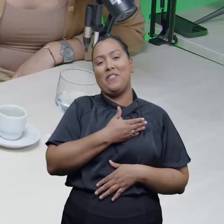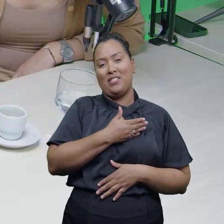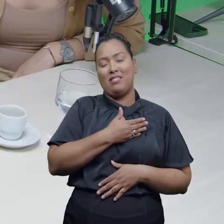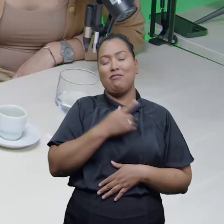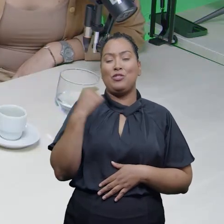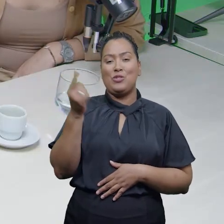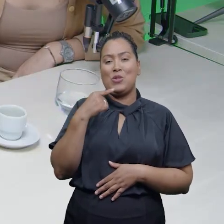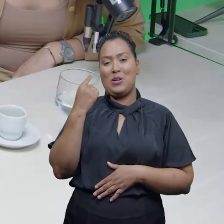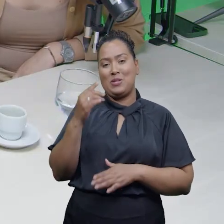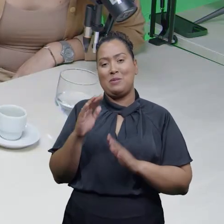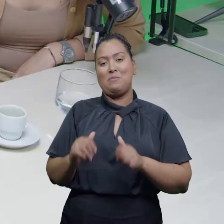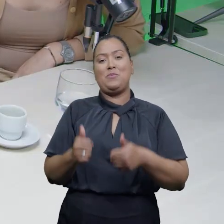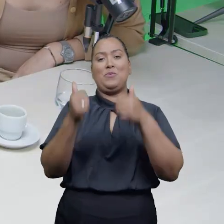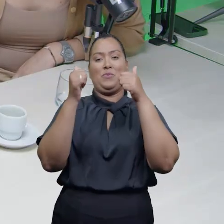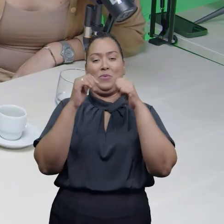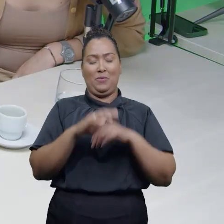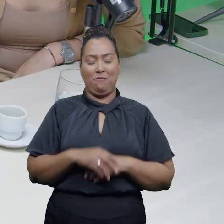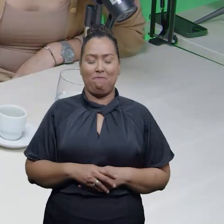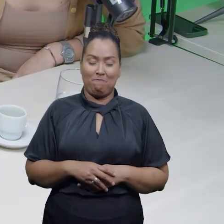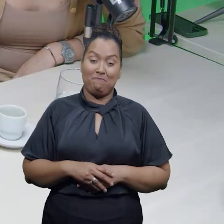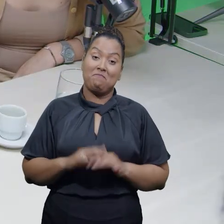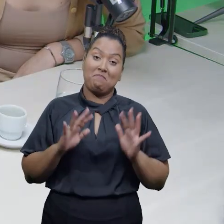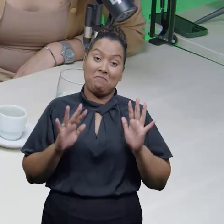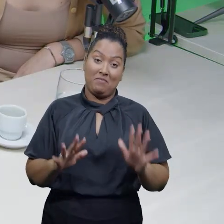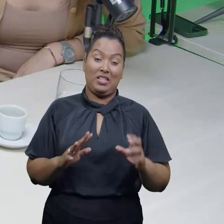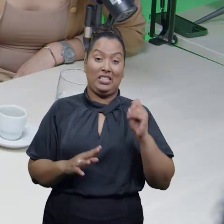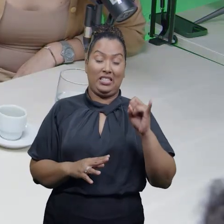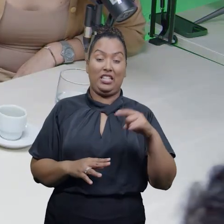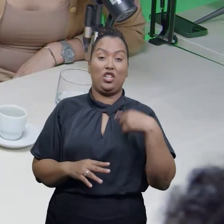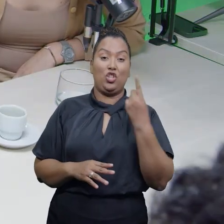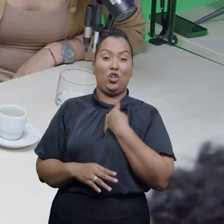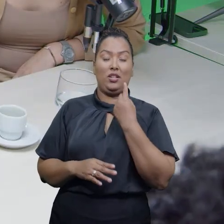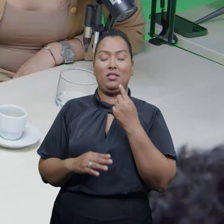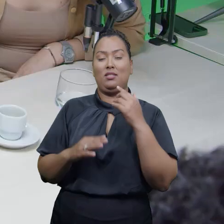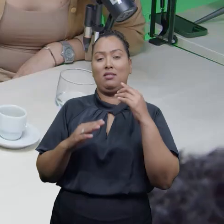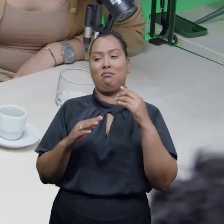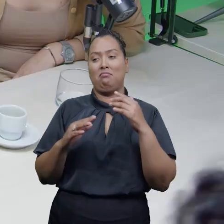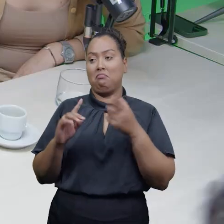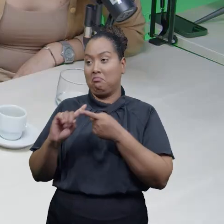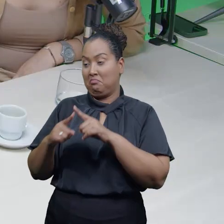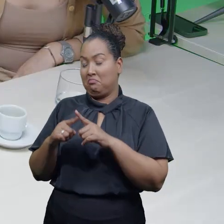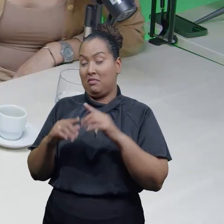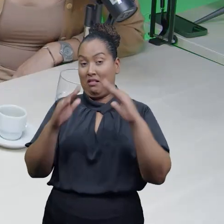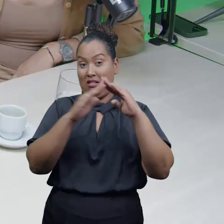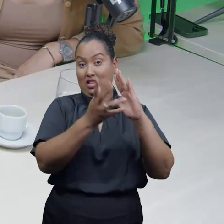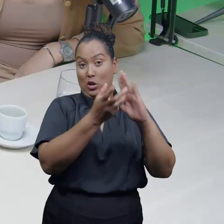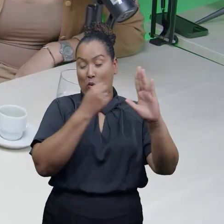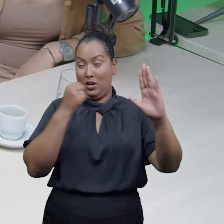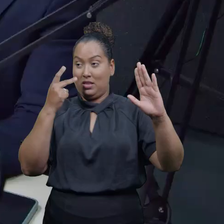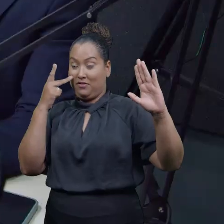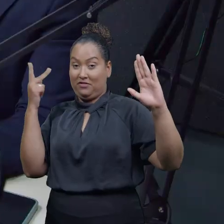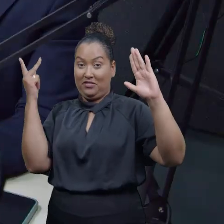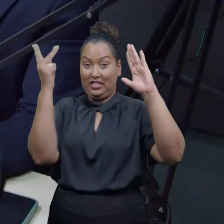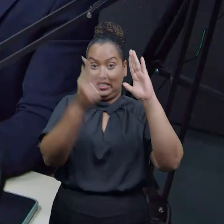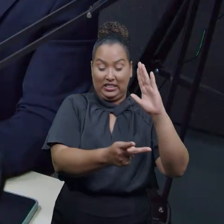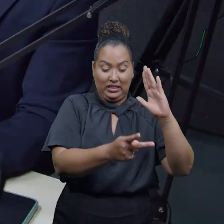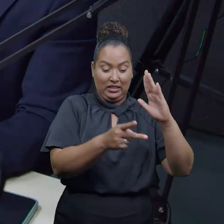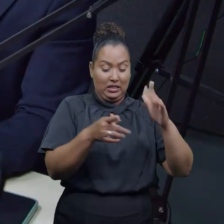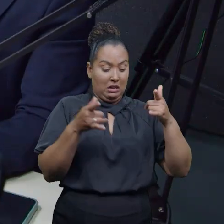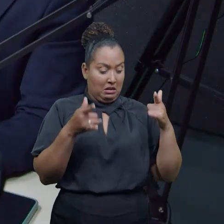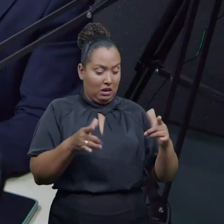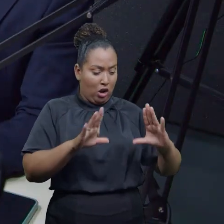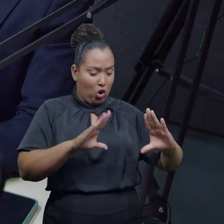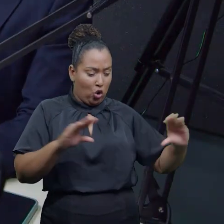uma prova dessa evolução. É claro que como eu disse, se nós formos lá na casa de acolhida e quando nós deparamos